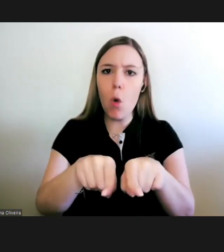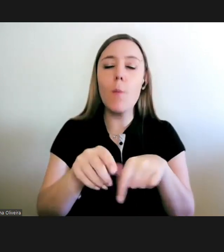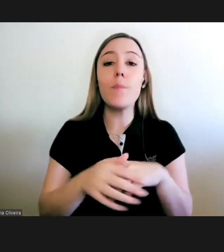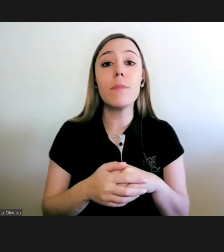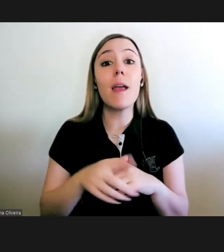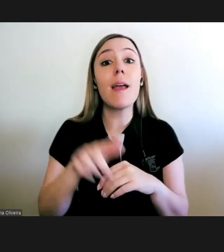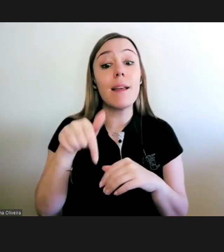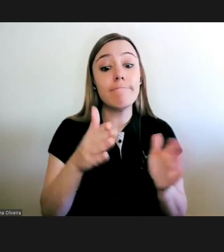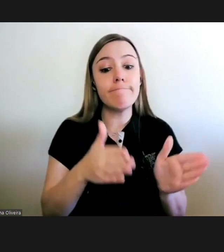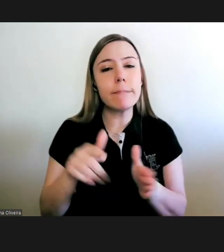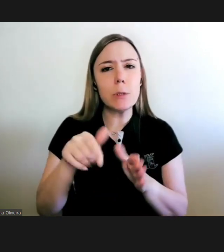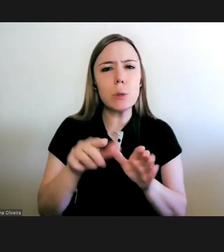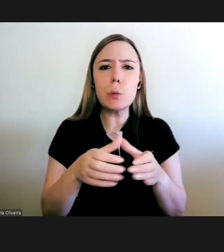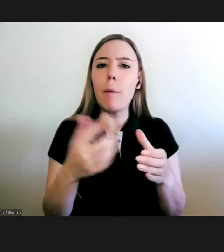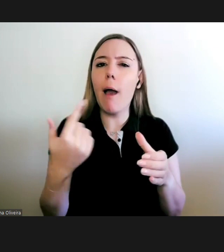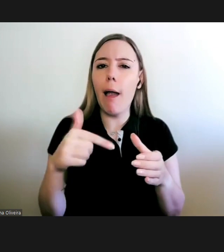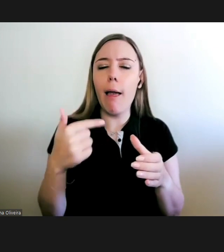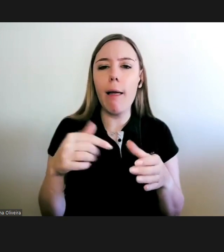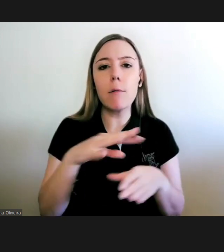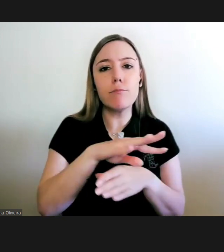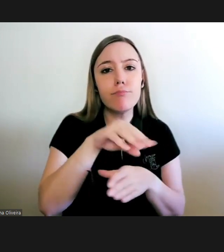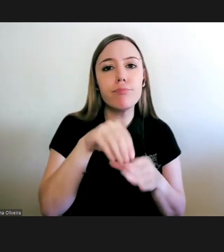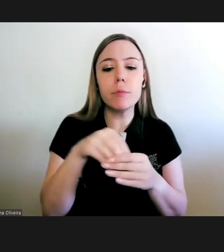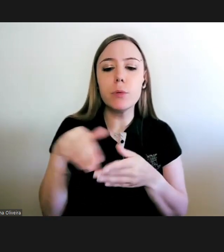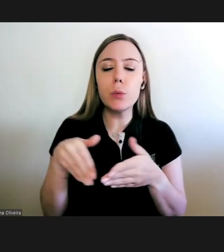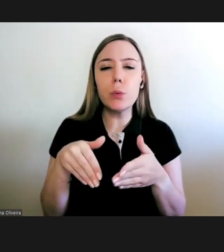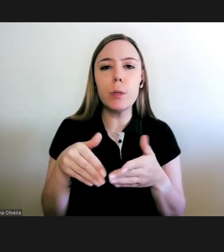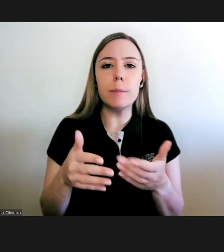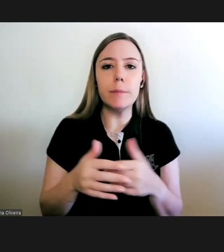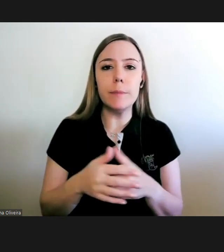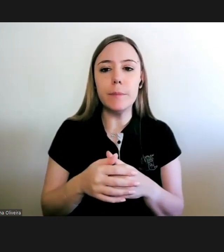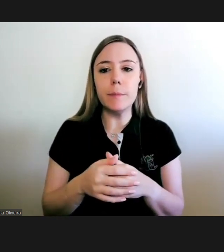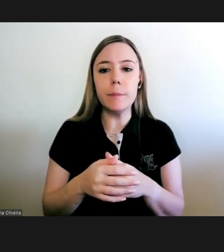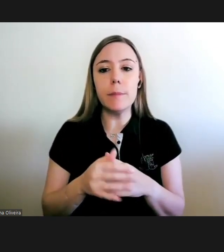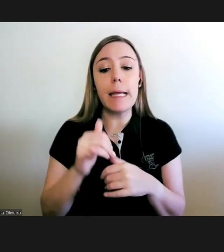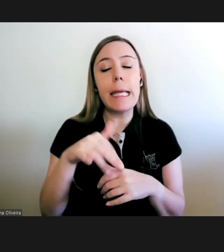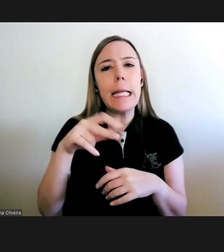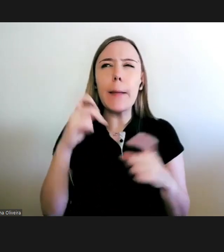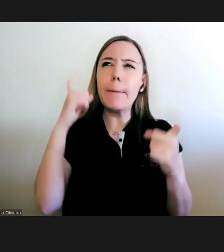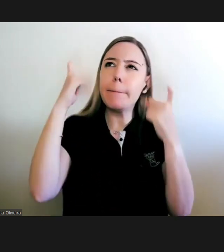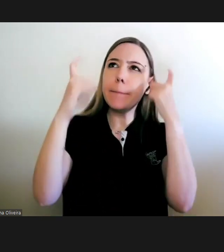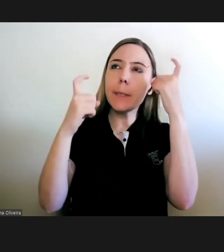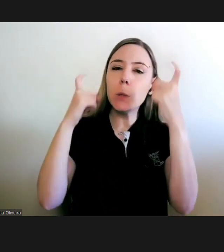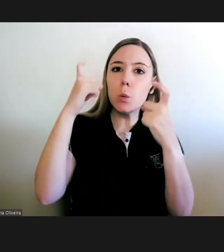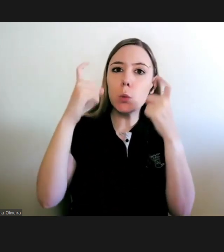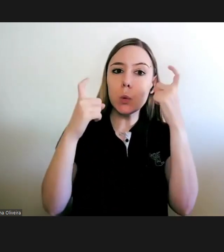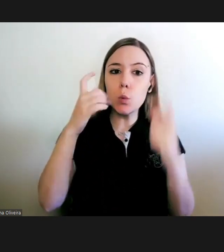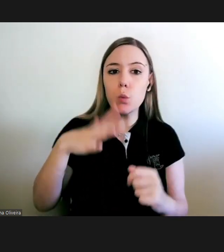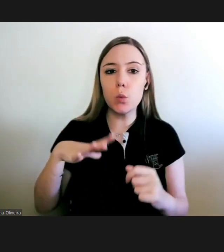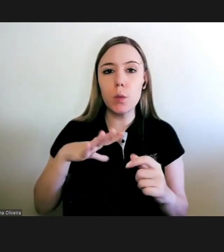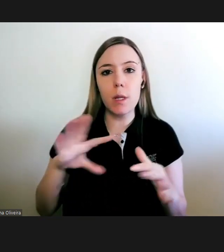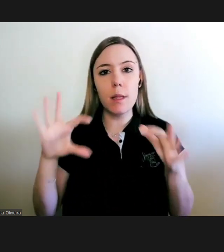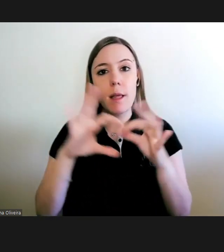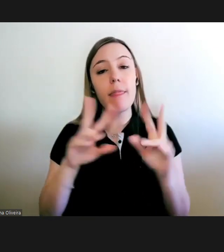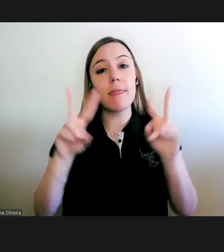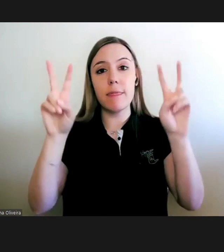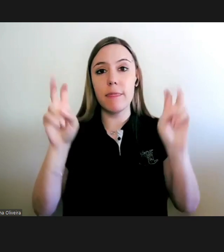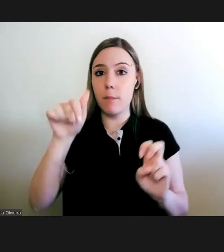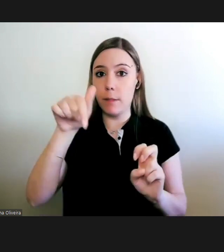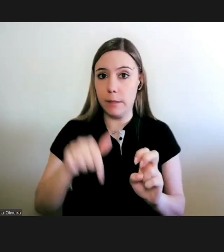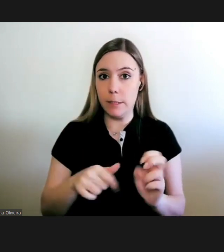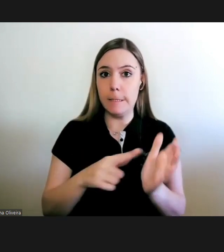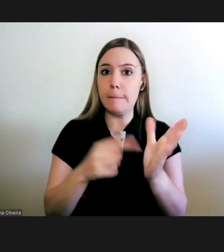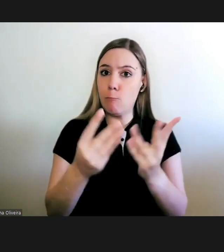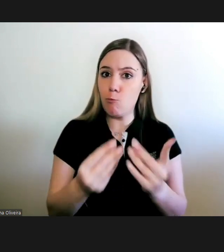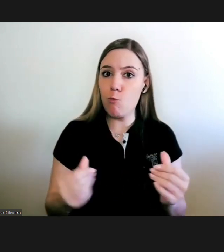este ciclo encontram-se integrados no percurso que o INA desenhou para a sustentabilidade, em conjunto com